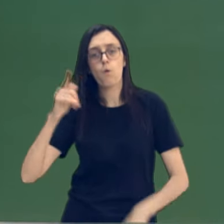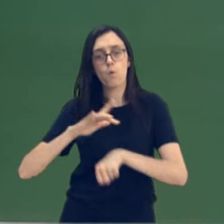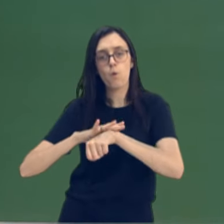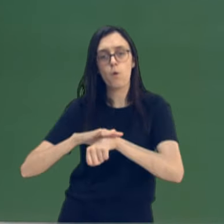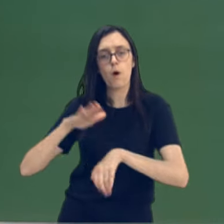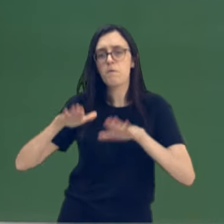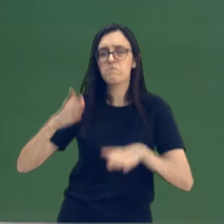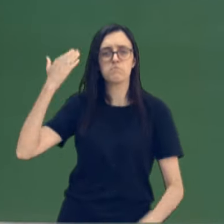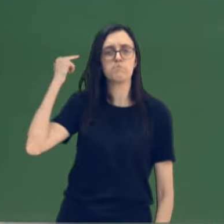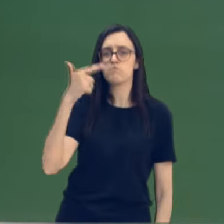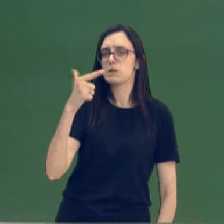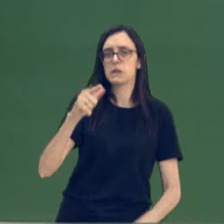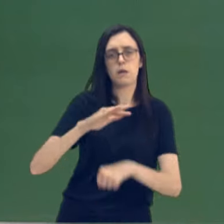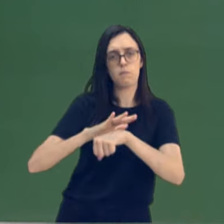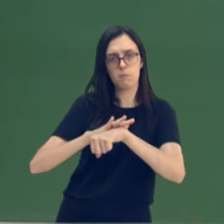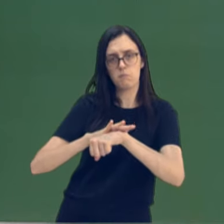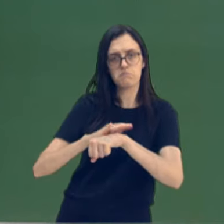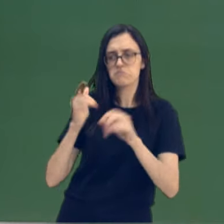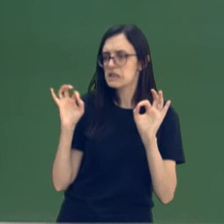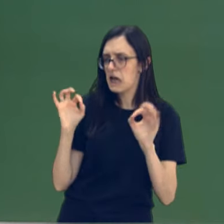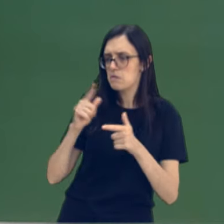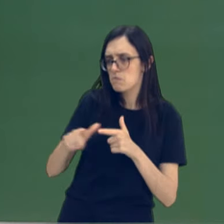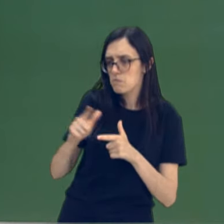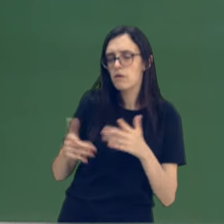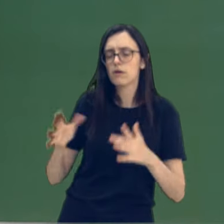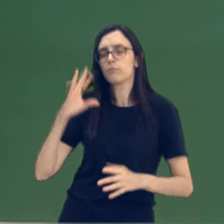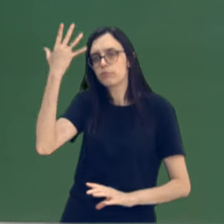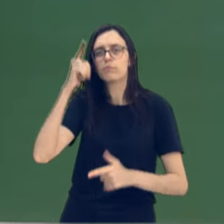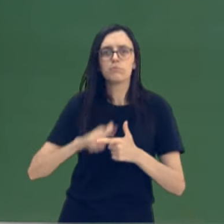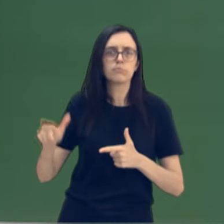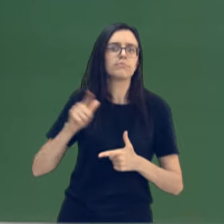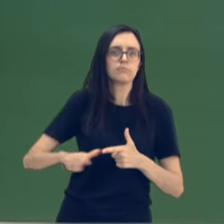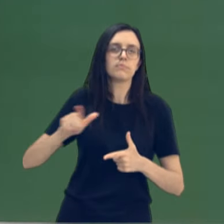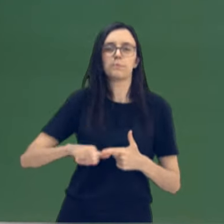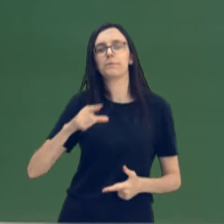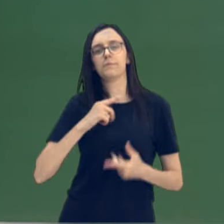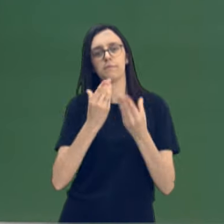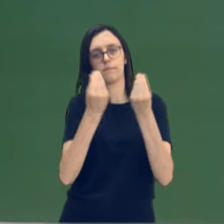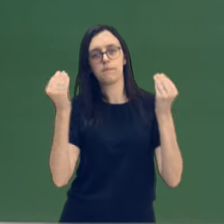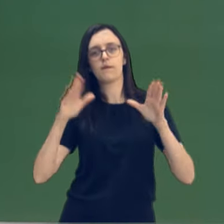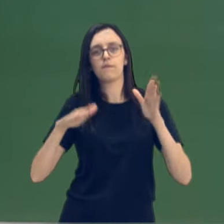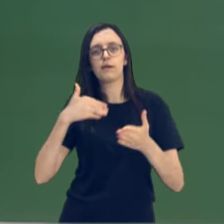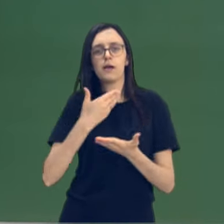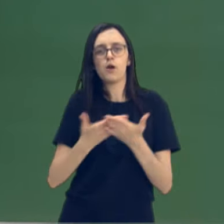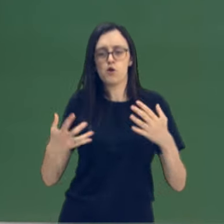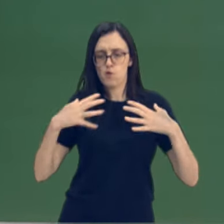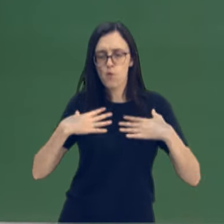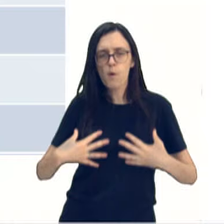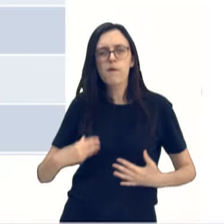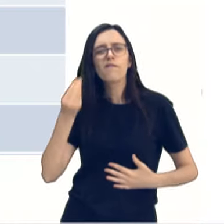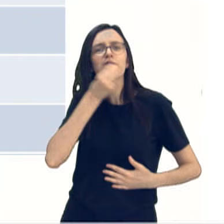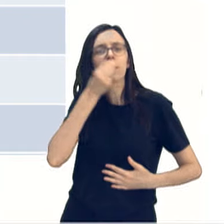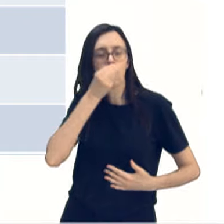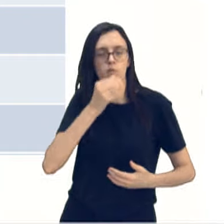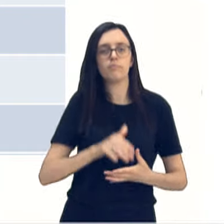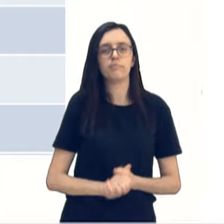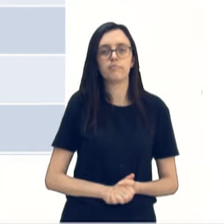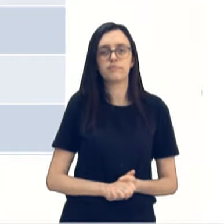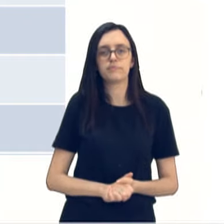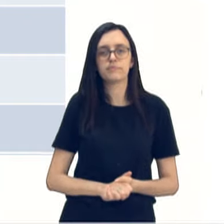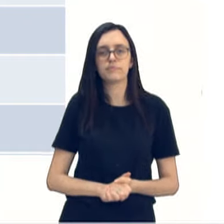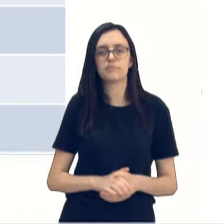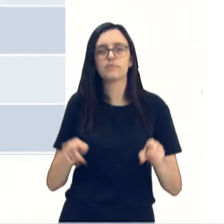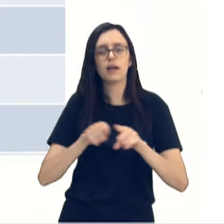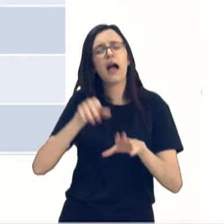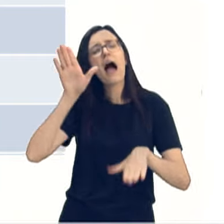doenças que geralmente não causavam problemas, causando problemas recorrentes. Não é? Então, perda de imunidade. O mais clássico seria exclusivo do HIV,